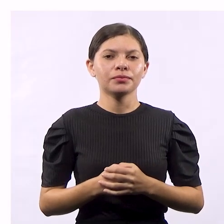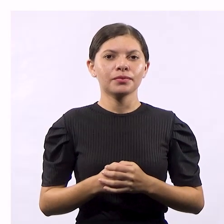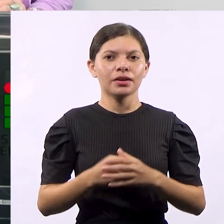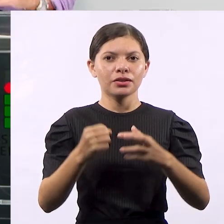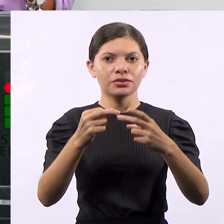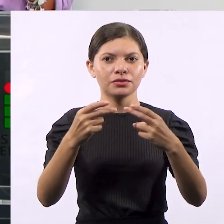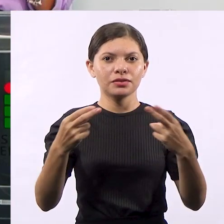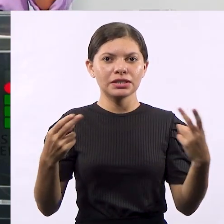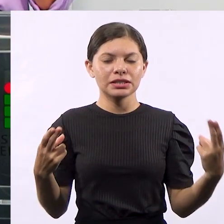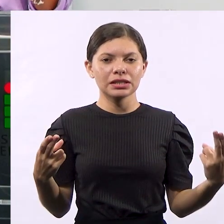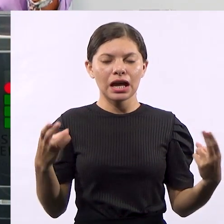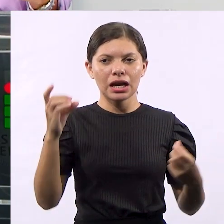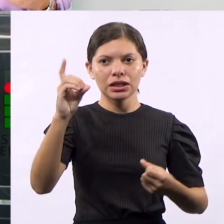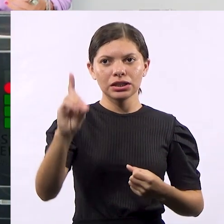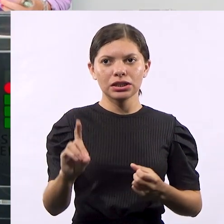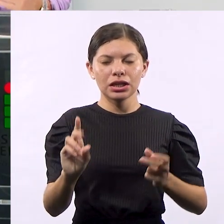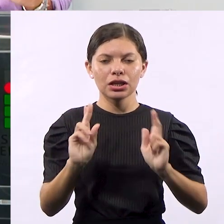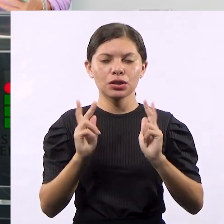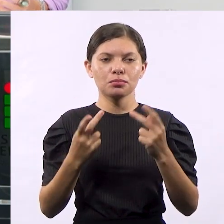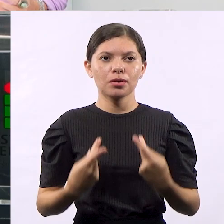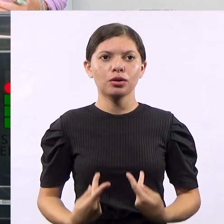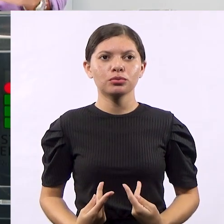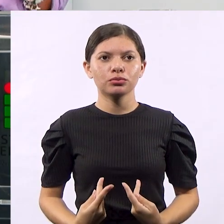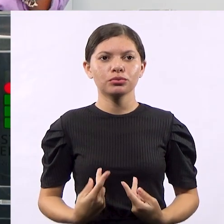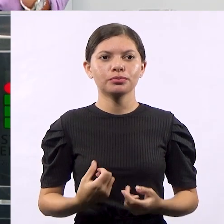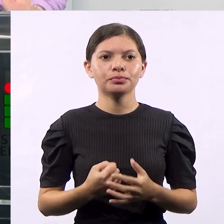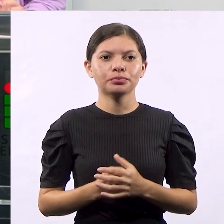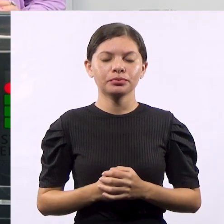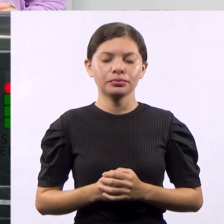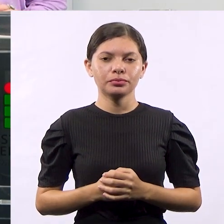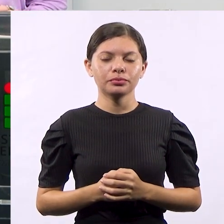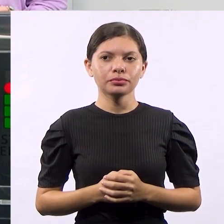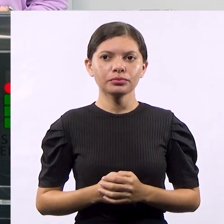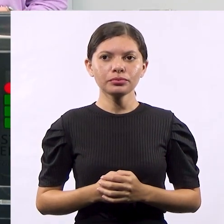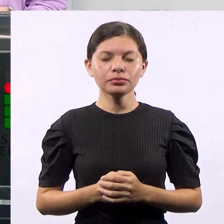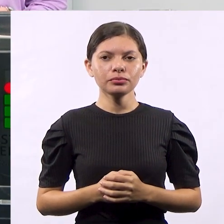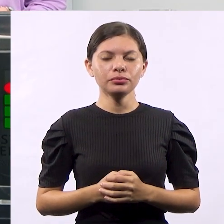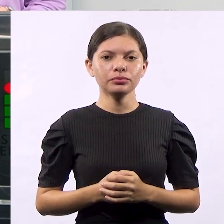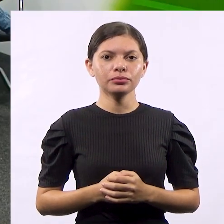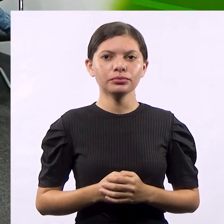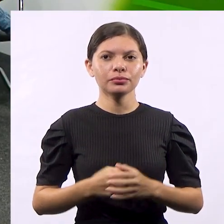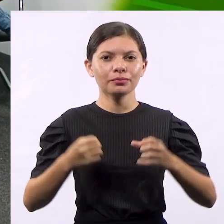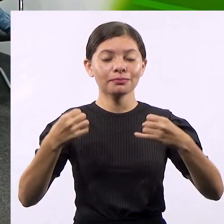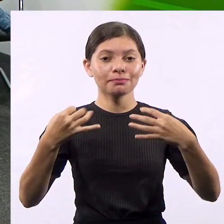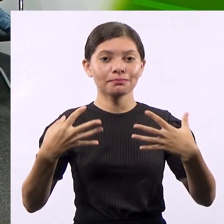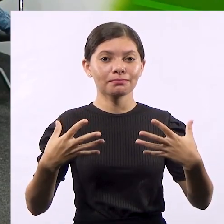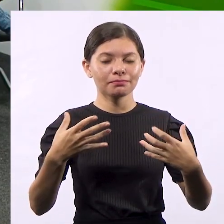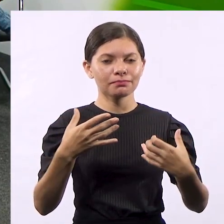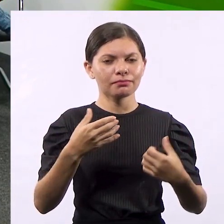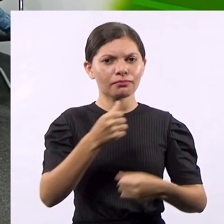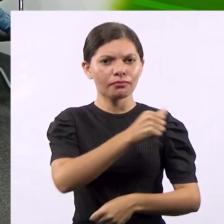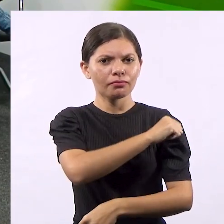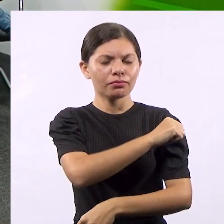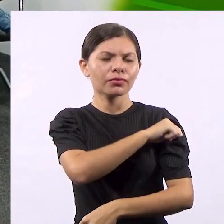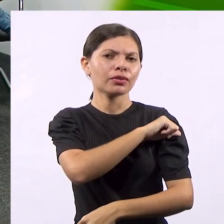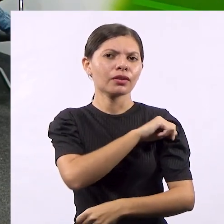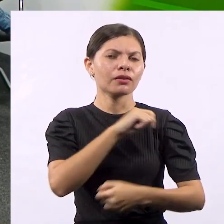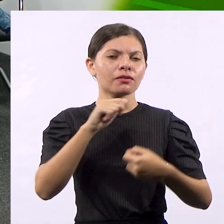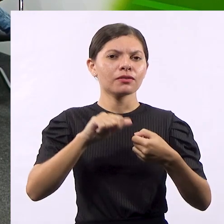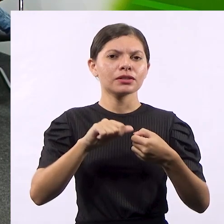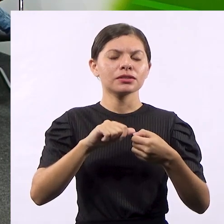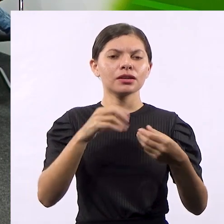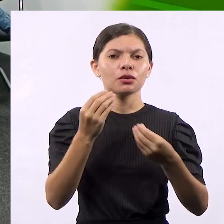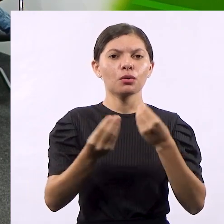os alunos o que eles podem conversar com a gestão para que esses 2 objetivos sejam alcançados. Bom,